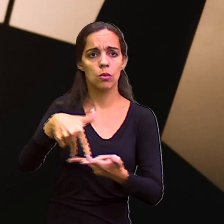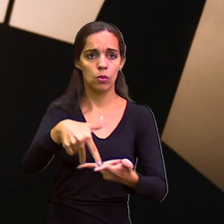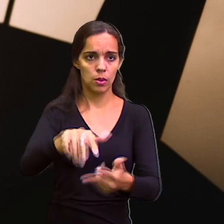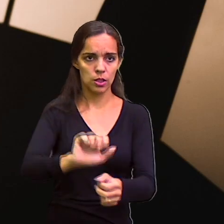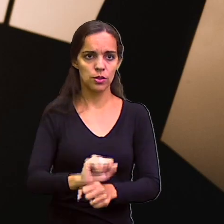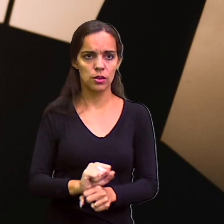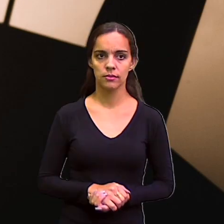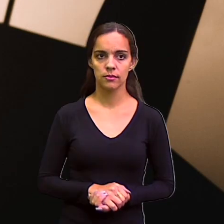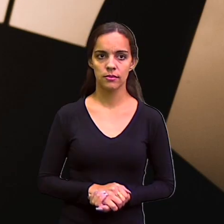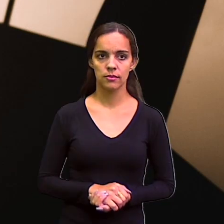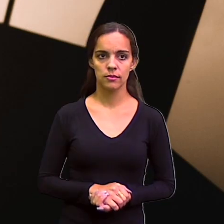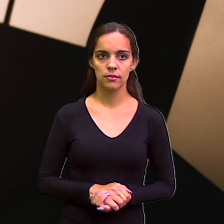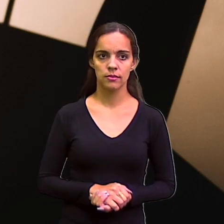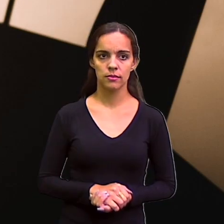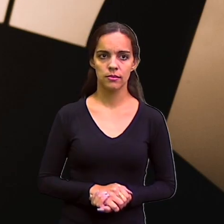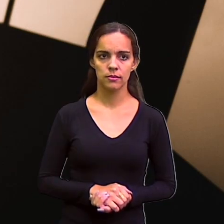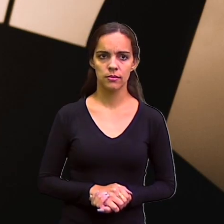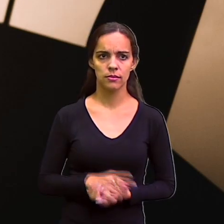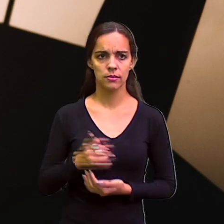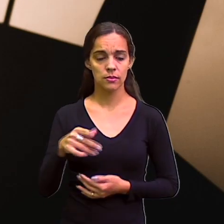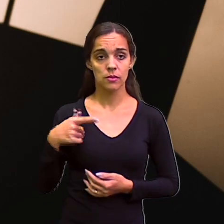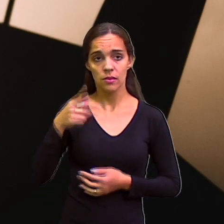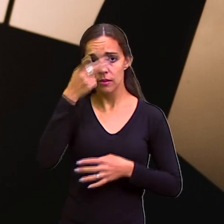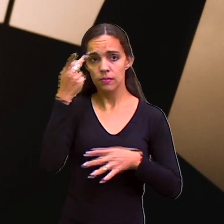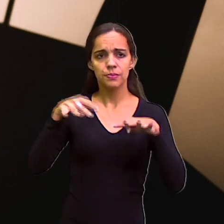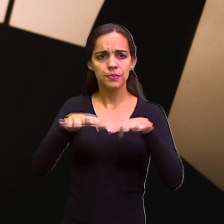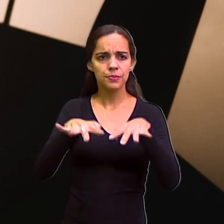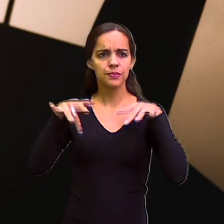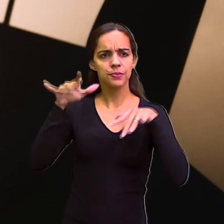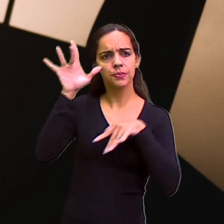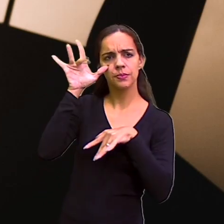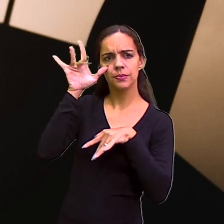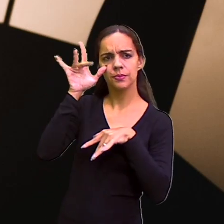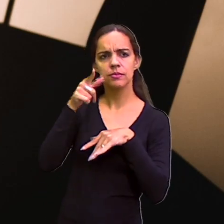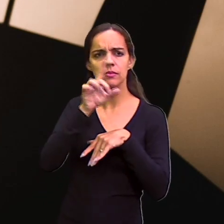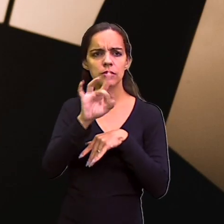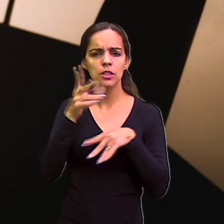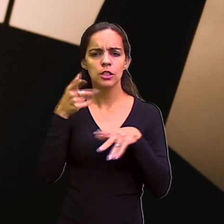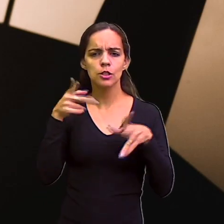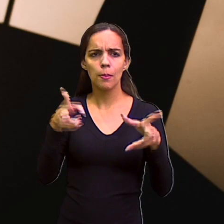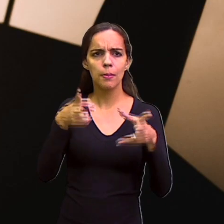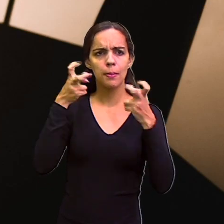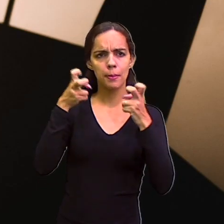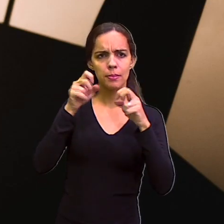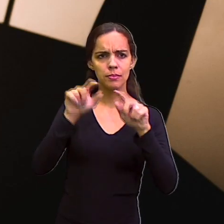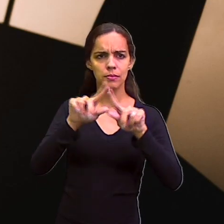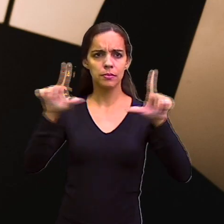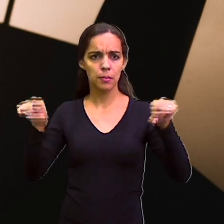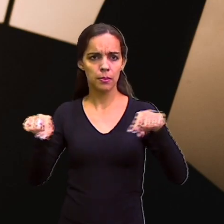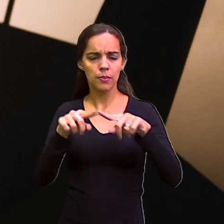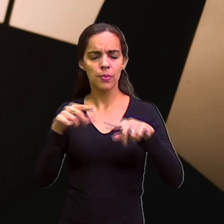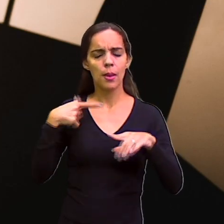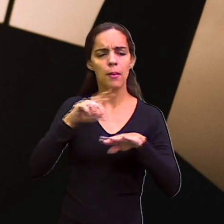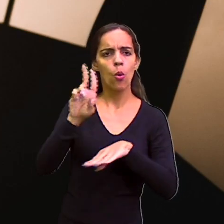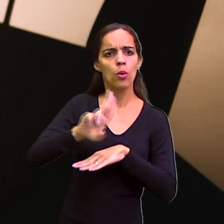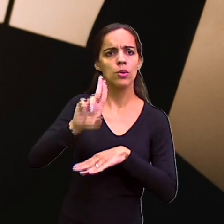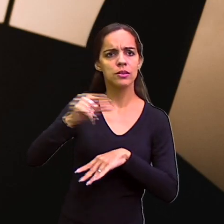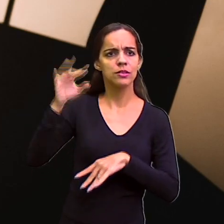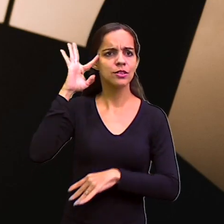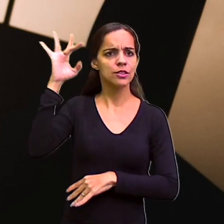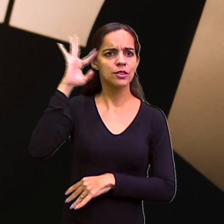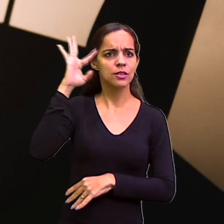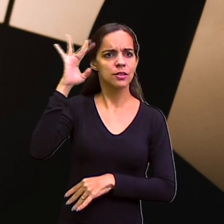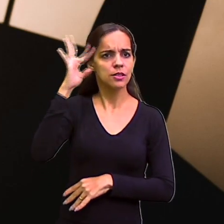pode surgir. O espectador não só interpreta imagens planas, mas também usa a imaginação para